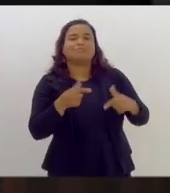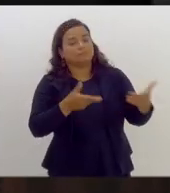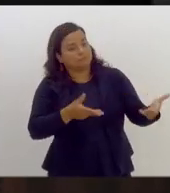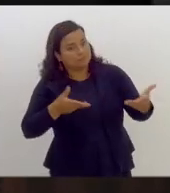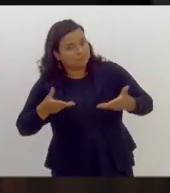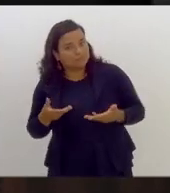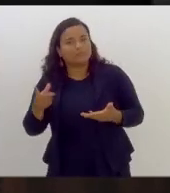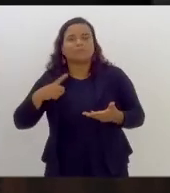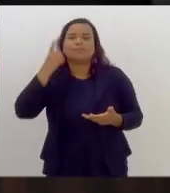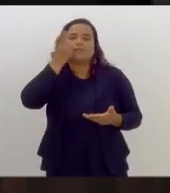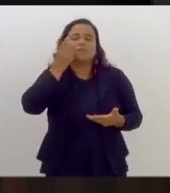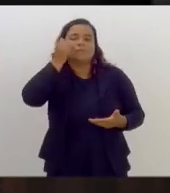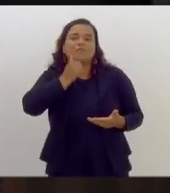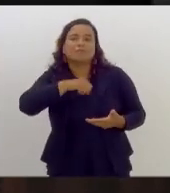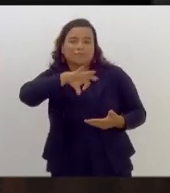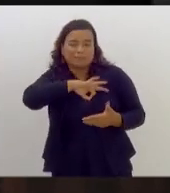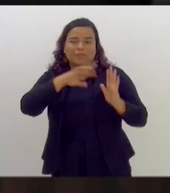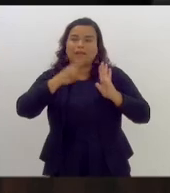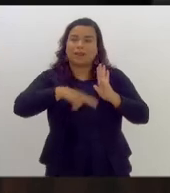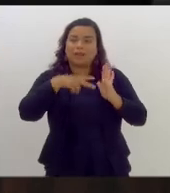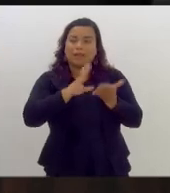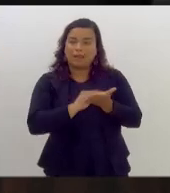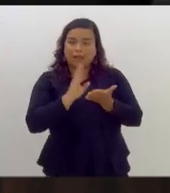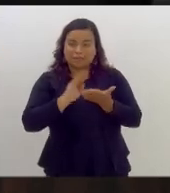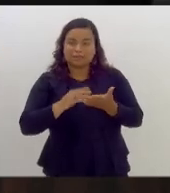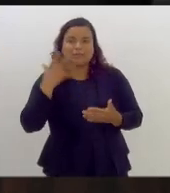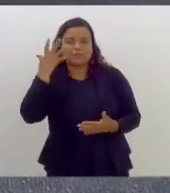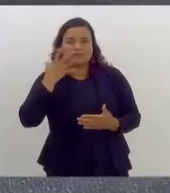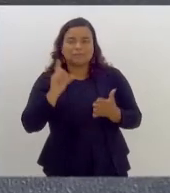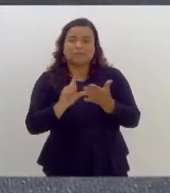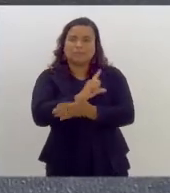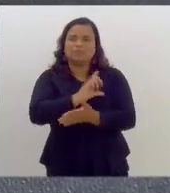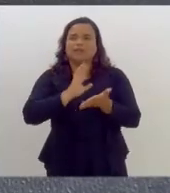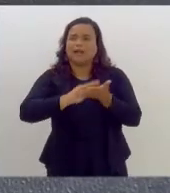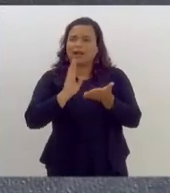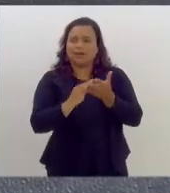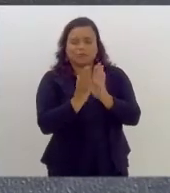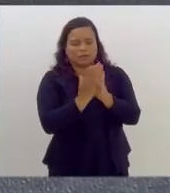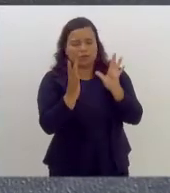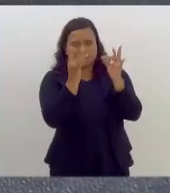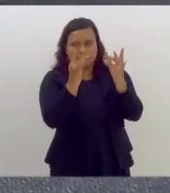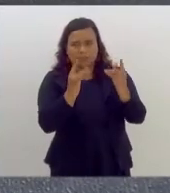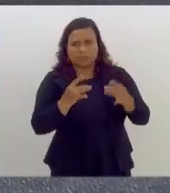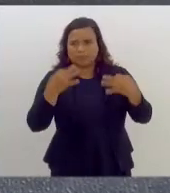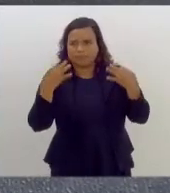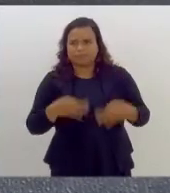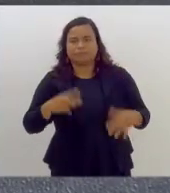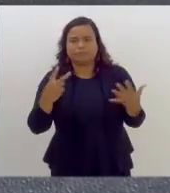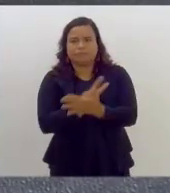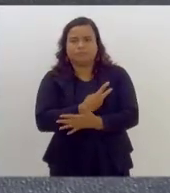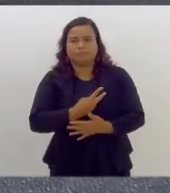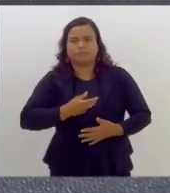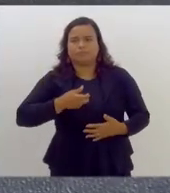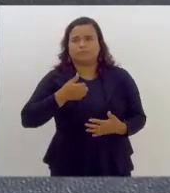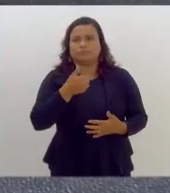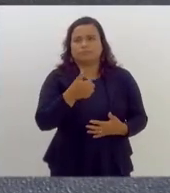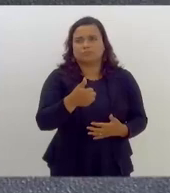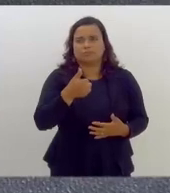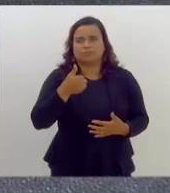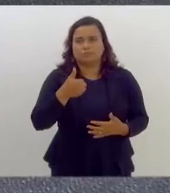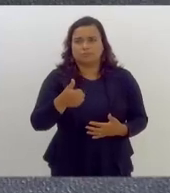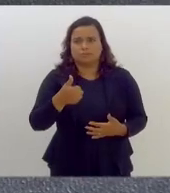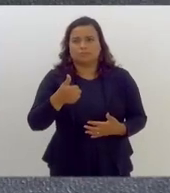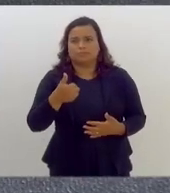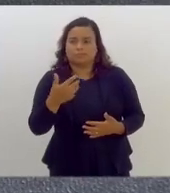a deputada Marta Rocha a fazer a leitura da ata da sessão anterior. A ata reflete com exatidão o ocorrido na